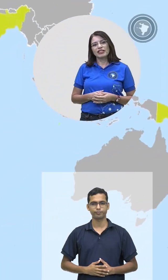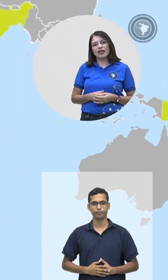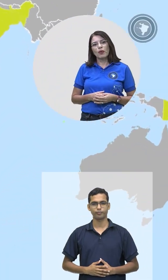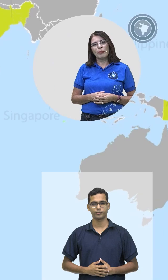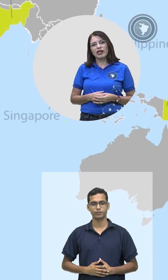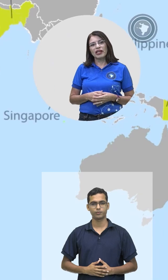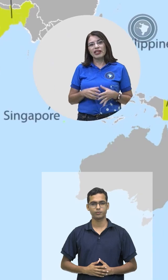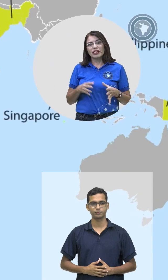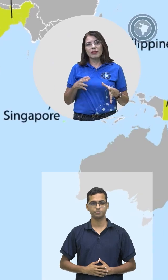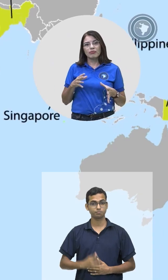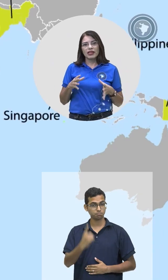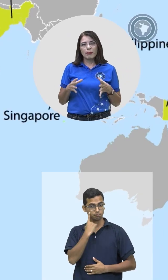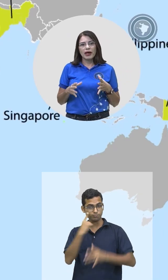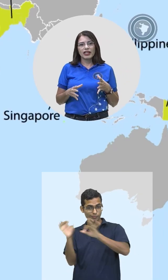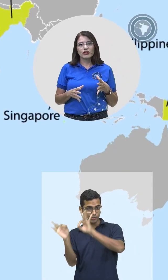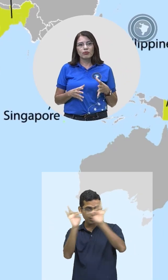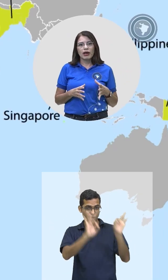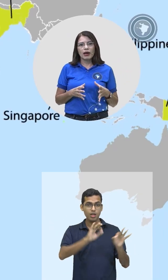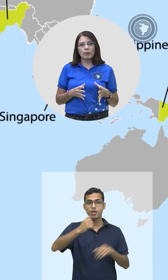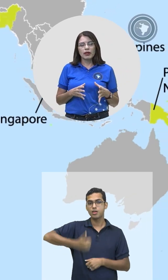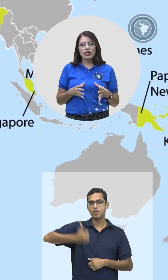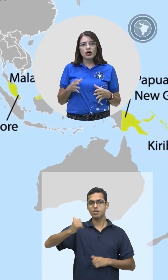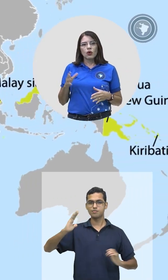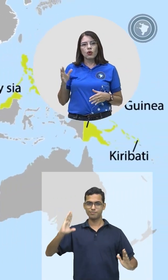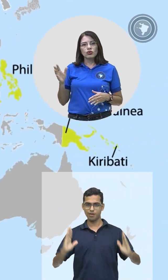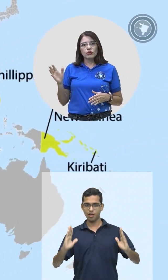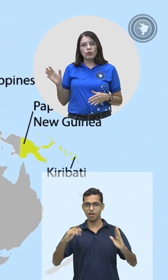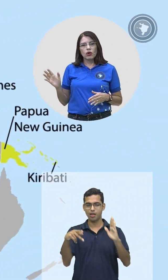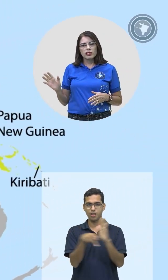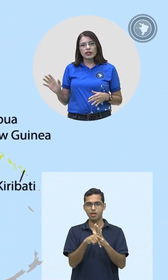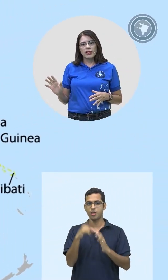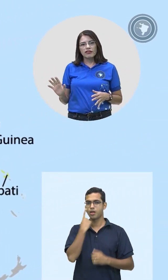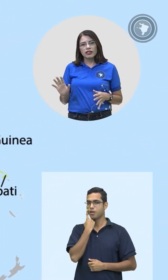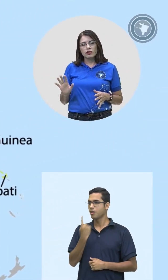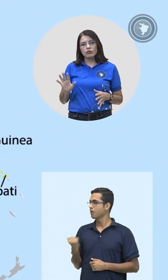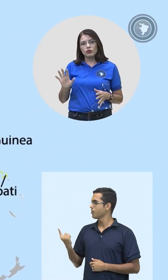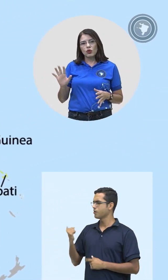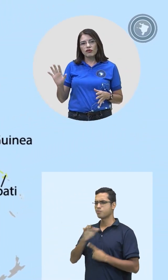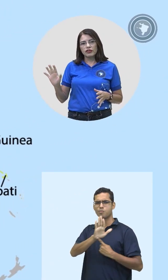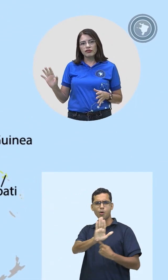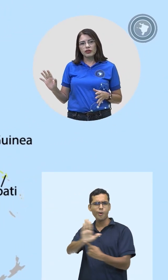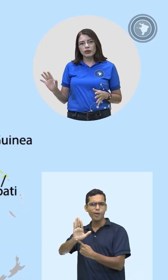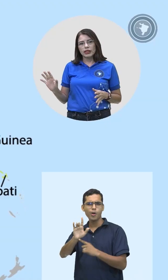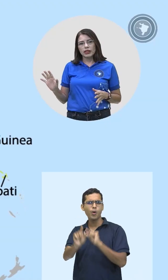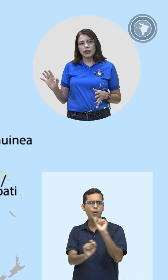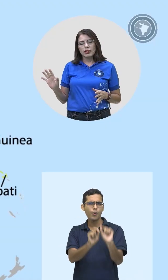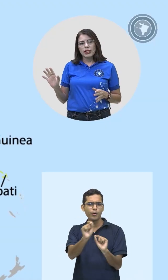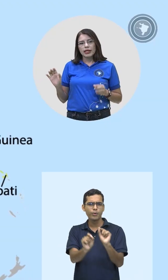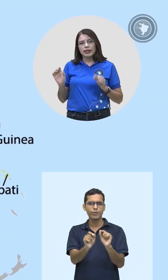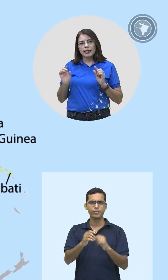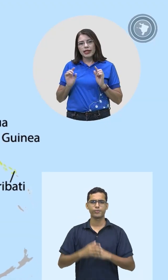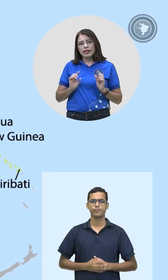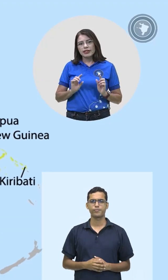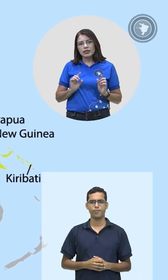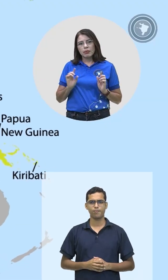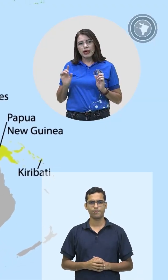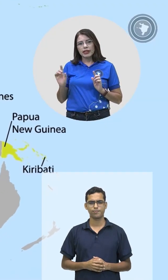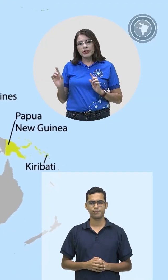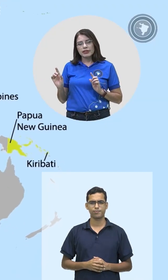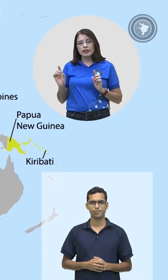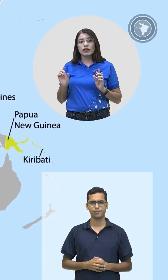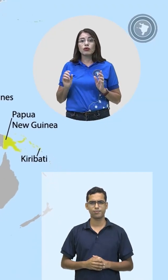Então, vocês acompanham aí a nossa primeira parte do mapa, onde mostra, né, faz um overview aqui